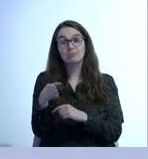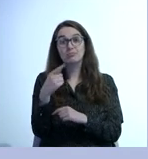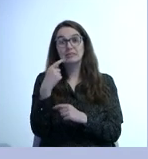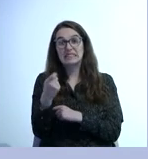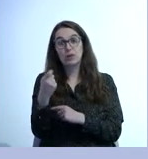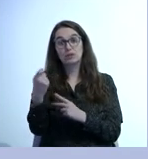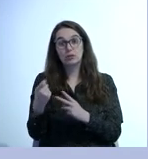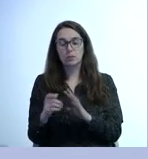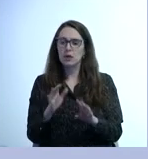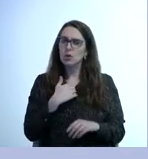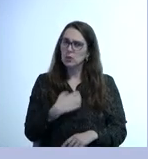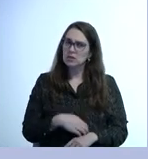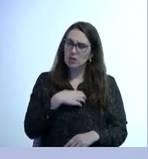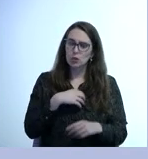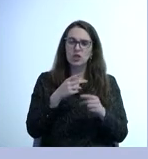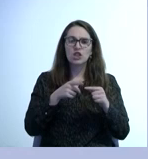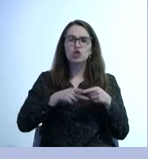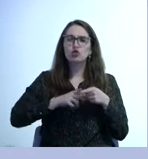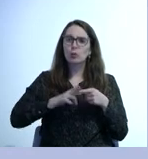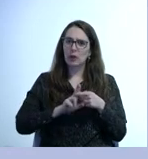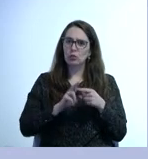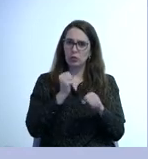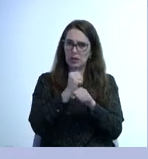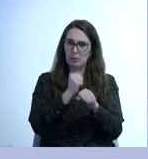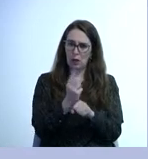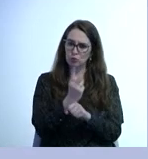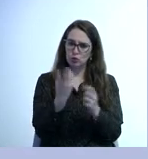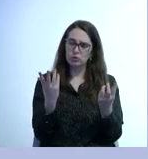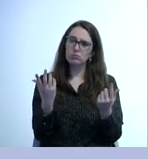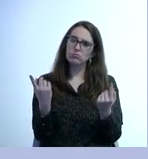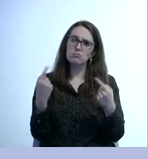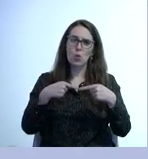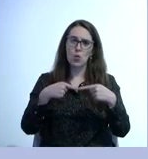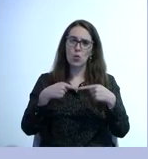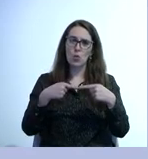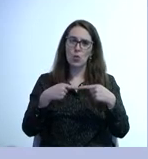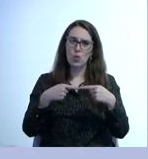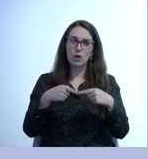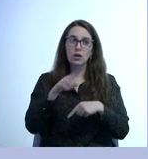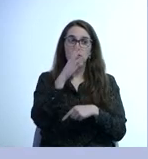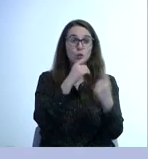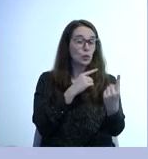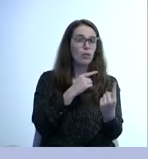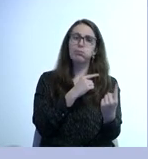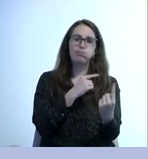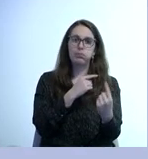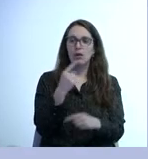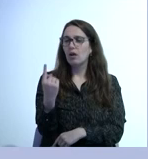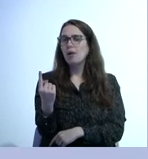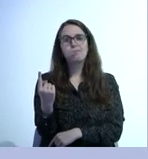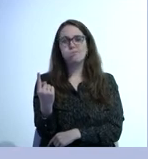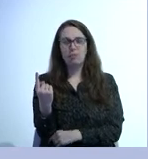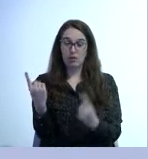são instrumentos de trabalho complementares e incompletos, cada um deles